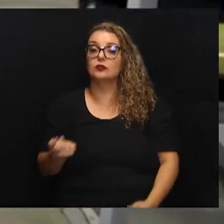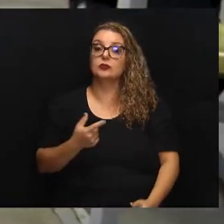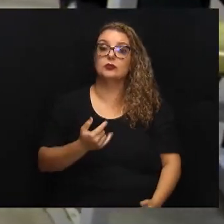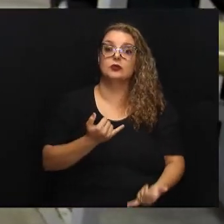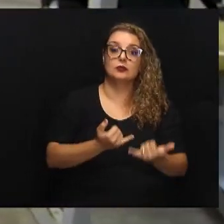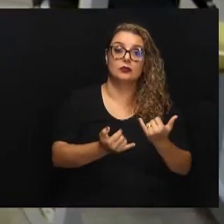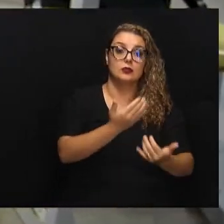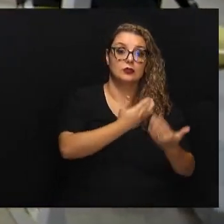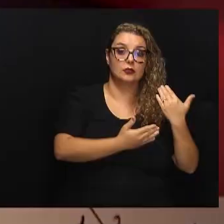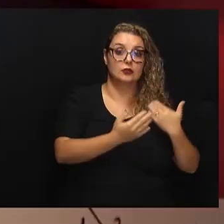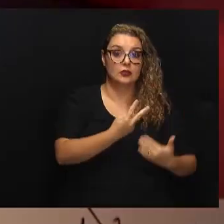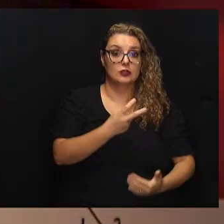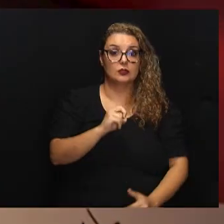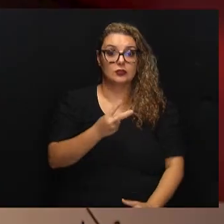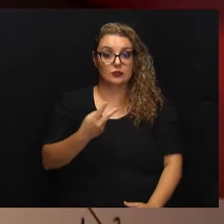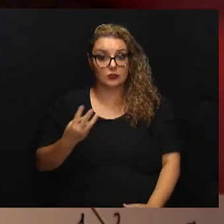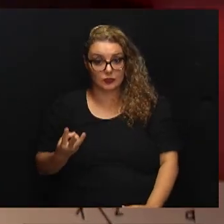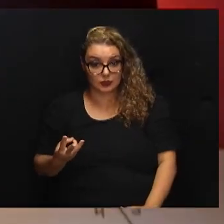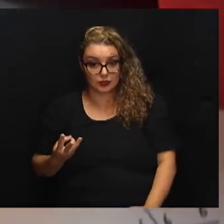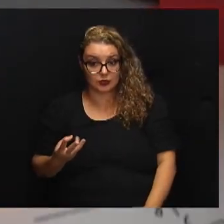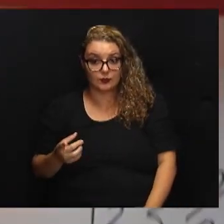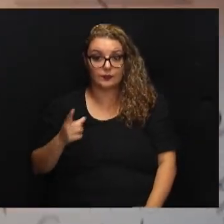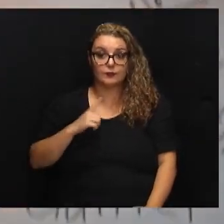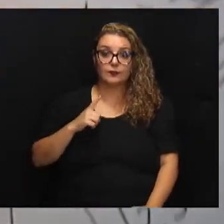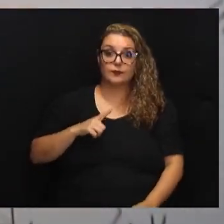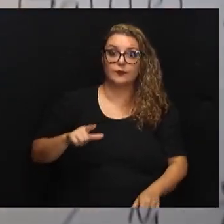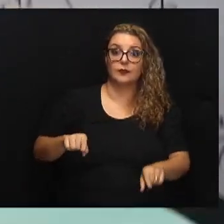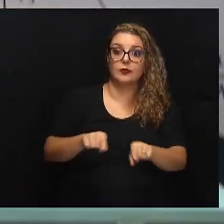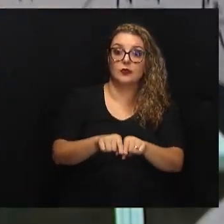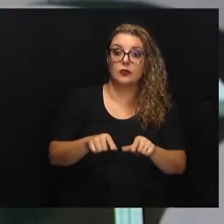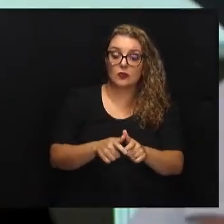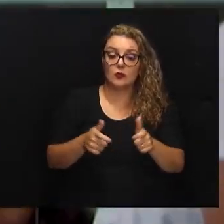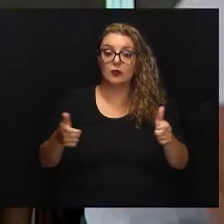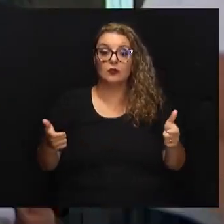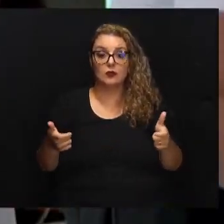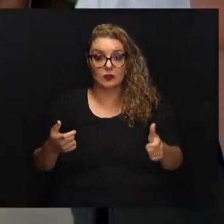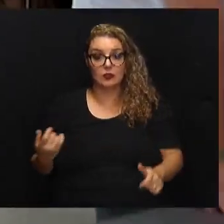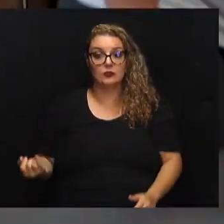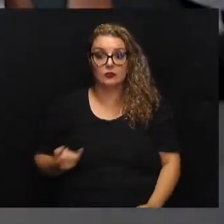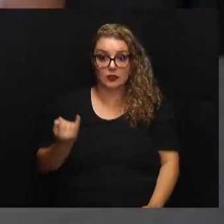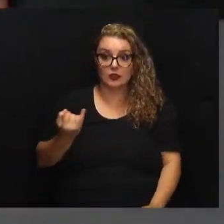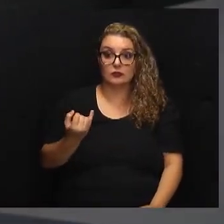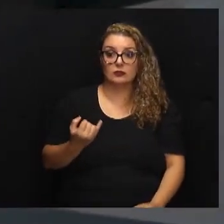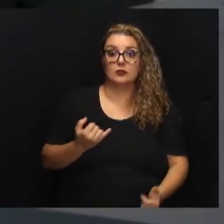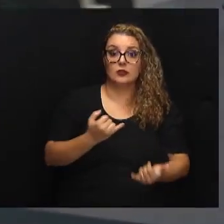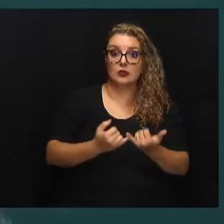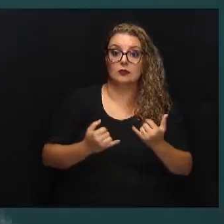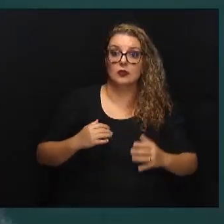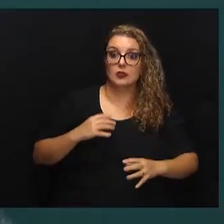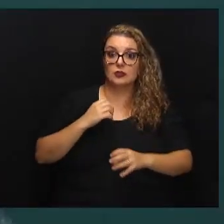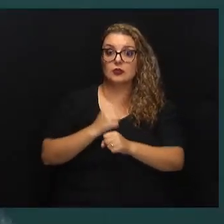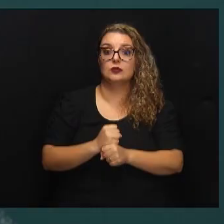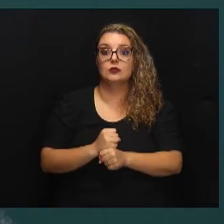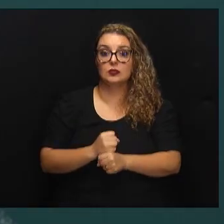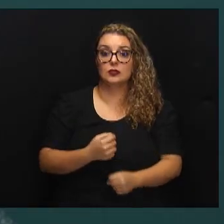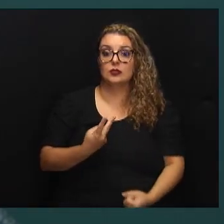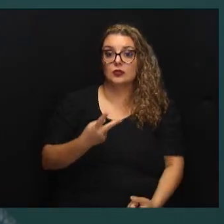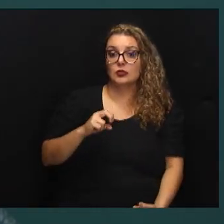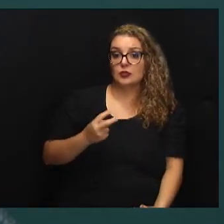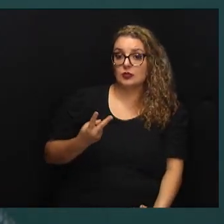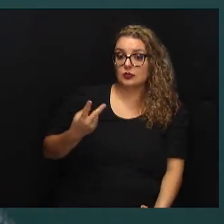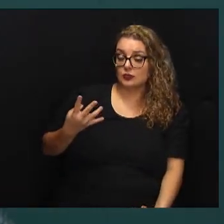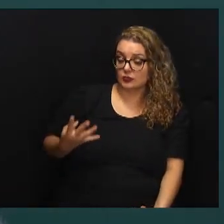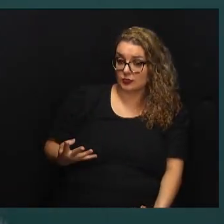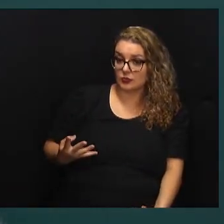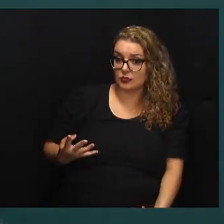em 2023. Houve ainda um aumento significativo na média geral. Em 2024, a